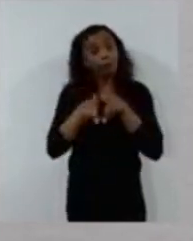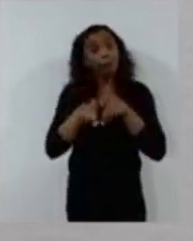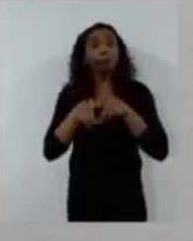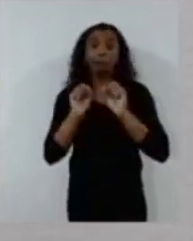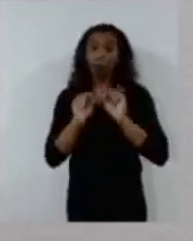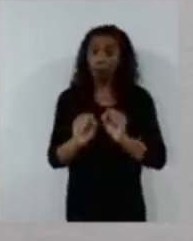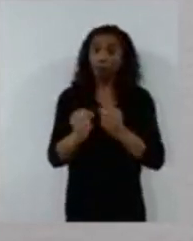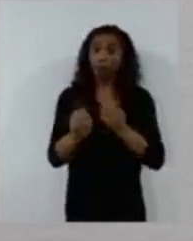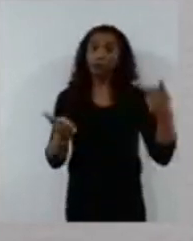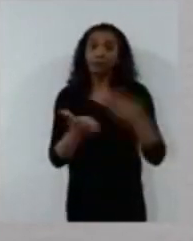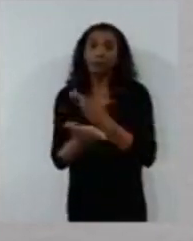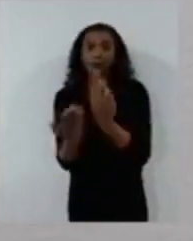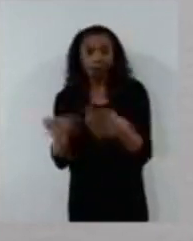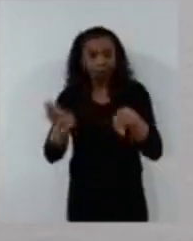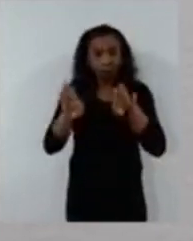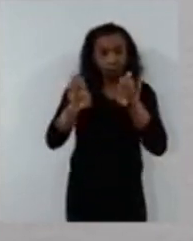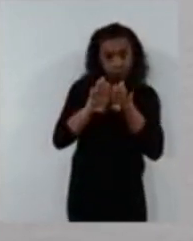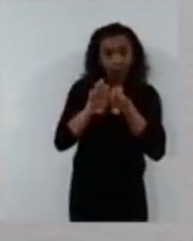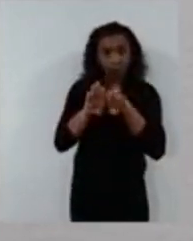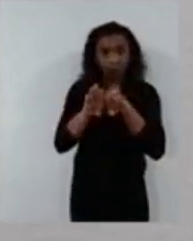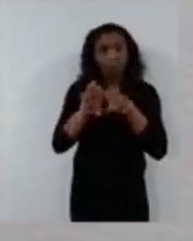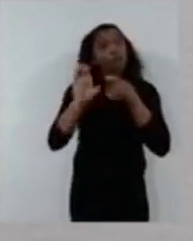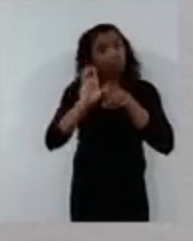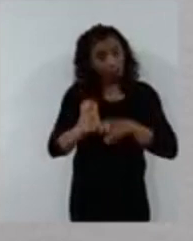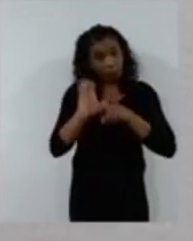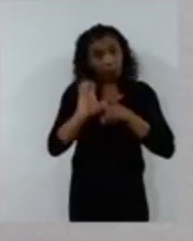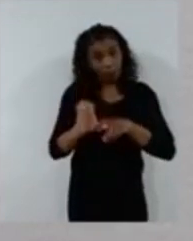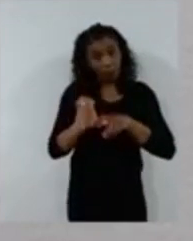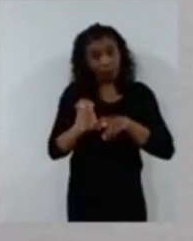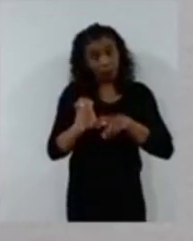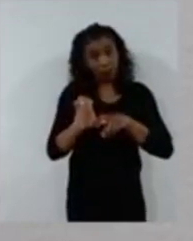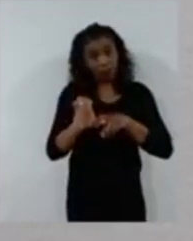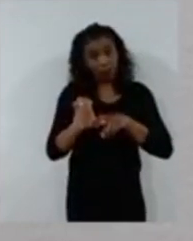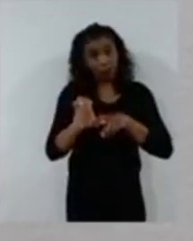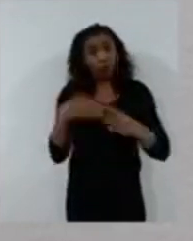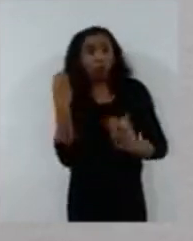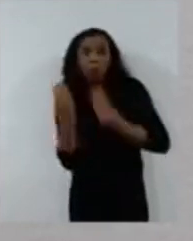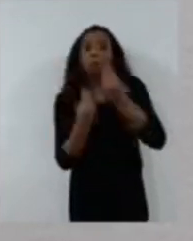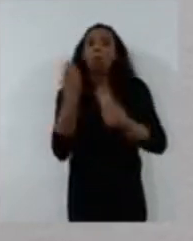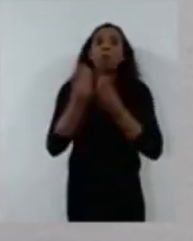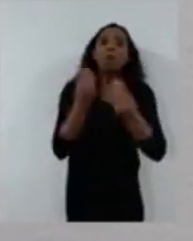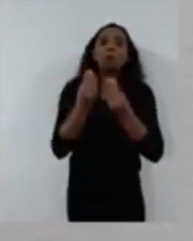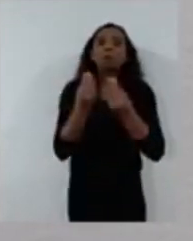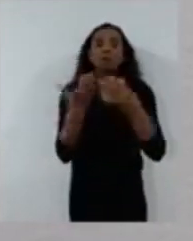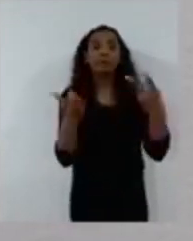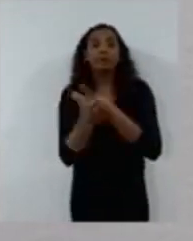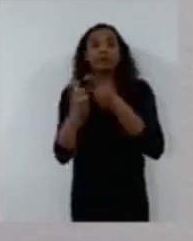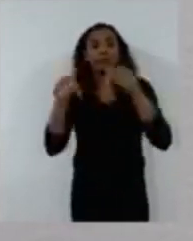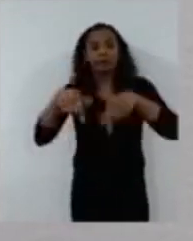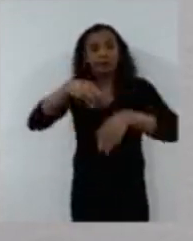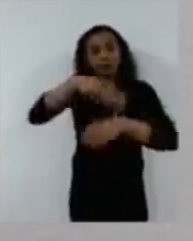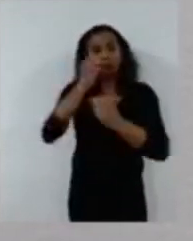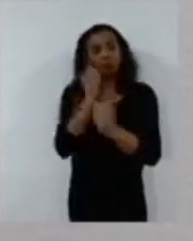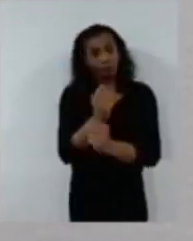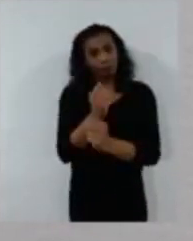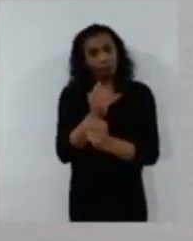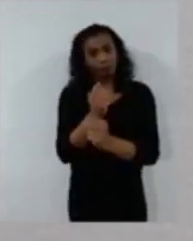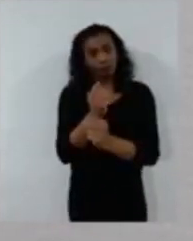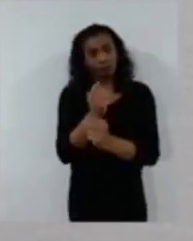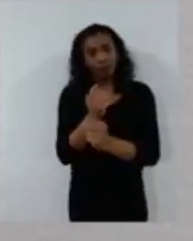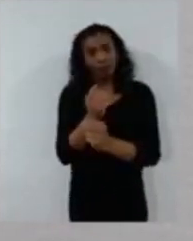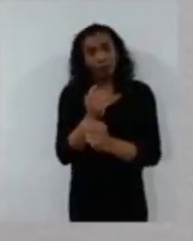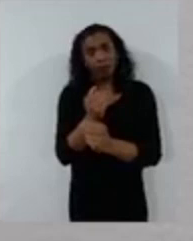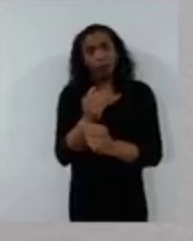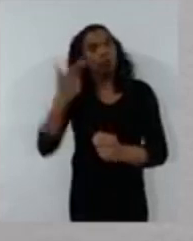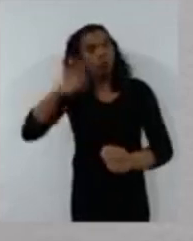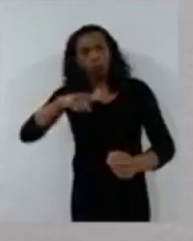de como estiver a situação de nossa cidade. Então, o fechamento ou abertura, ele não é interesse e nem nenhuma outra decisão